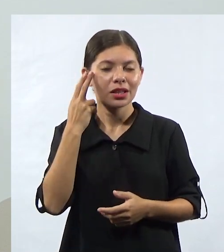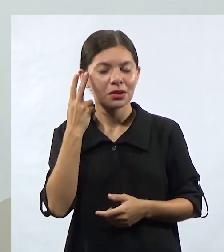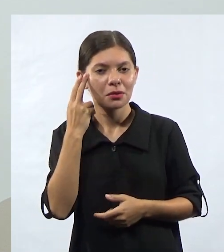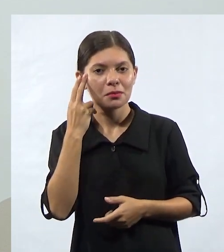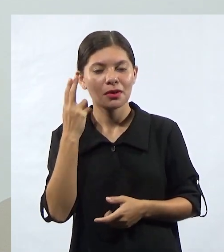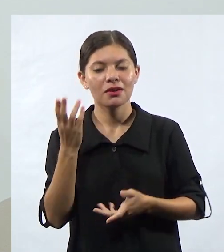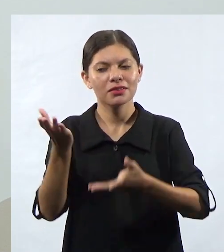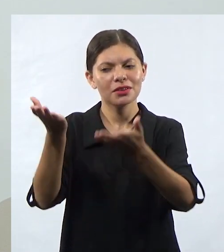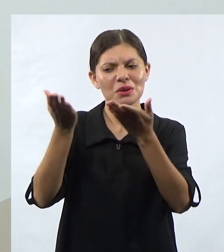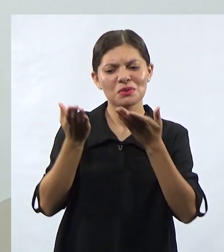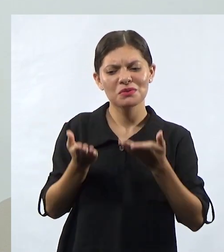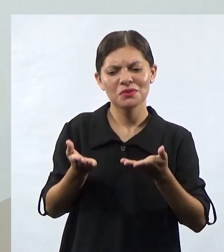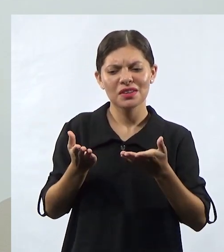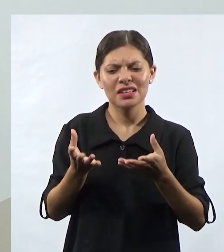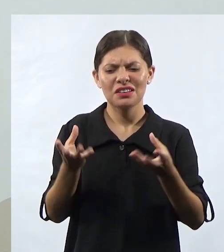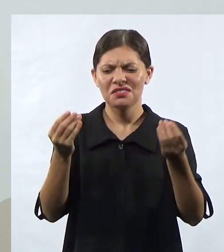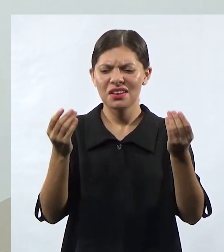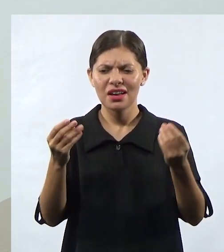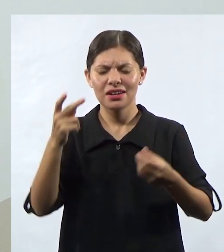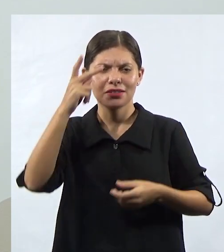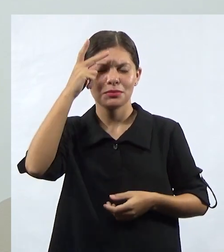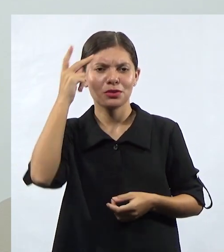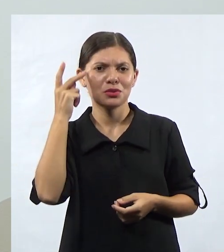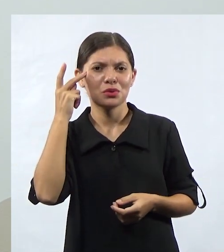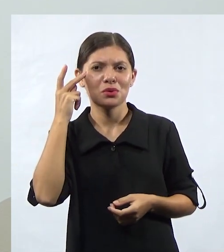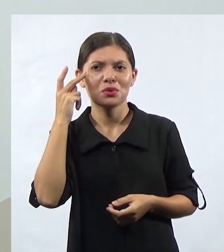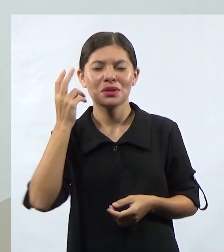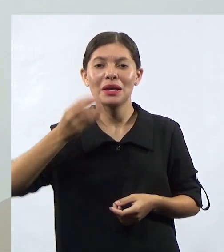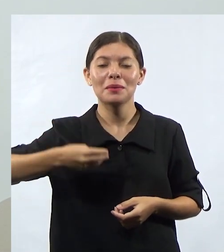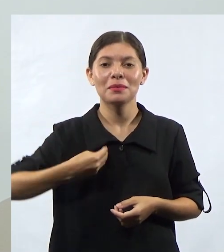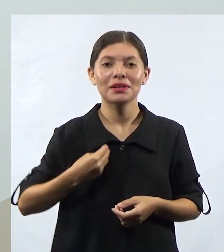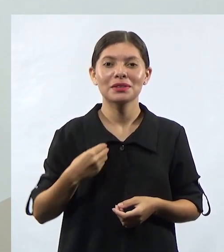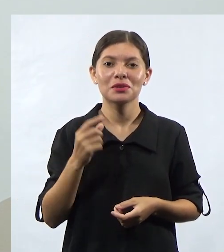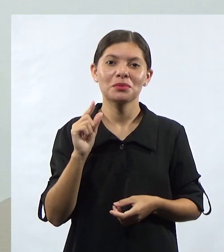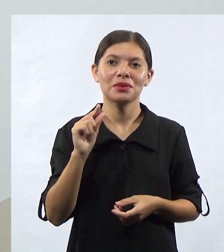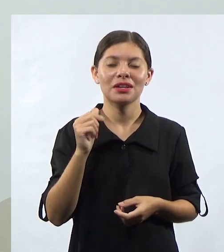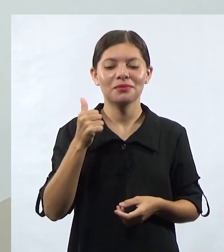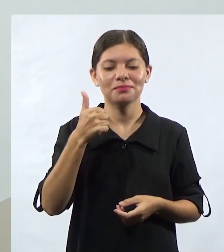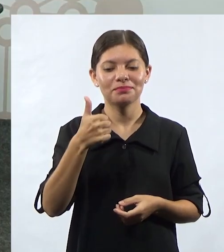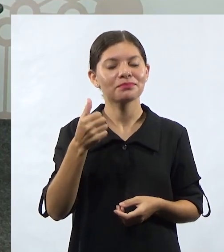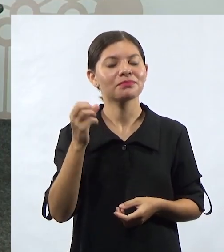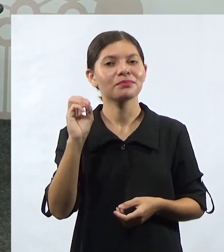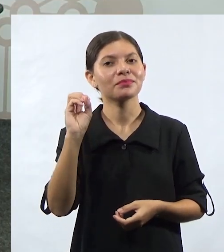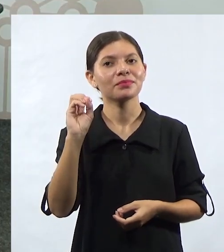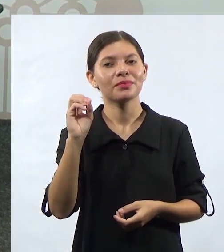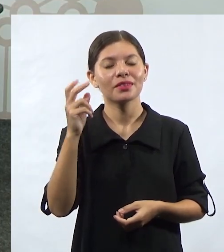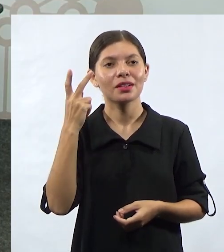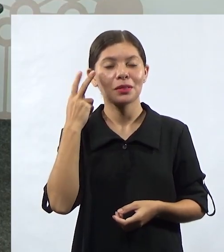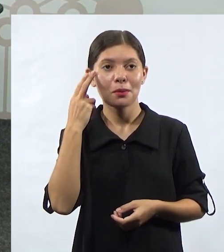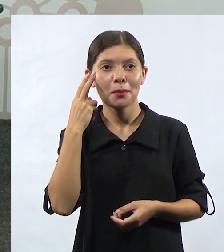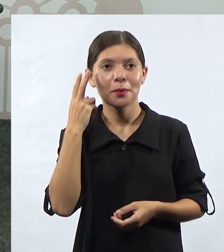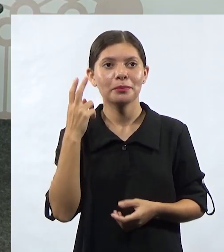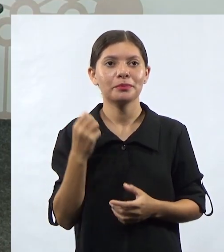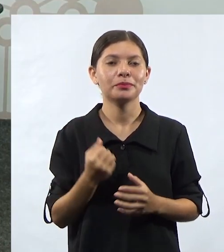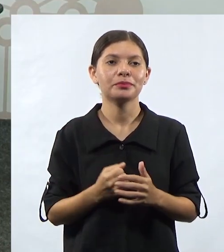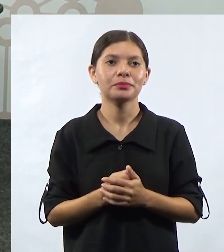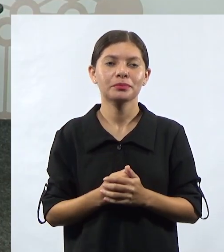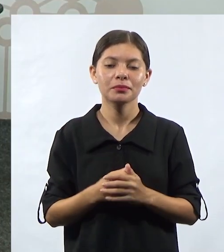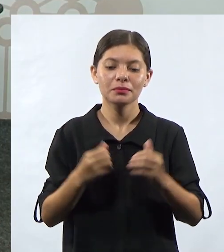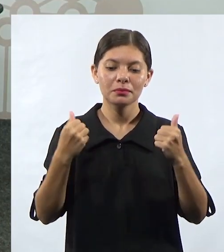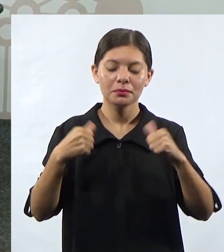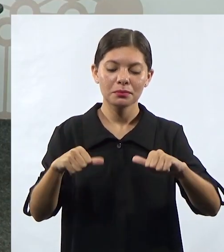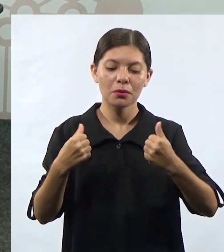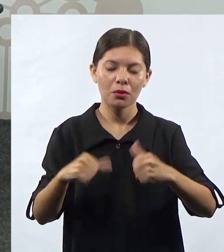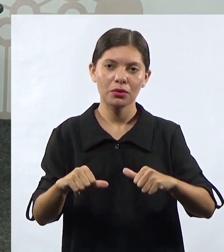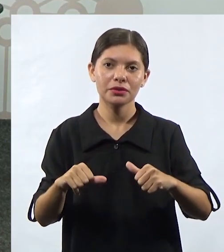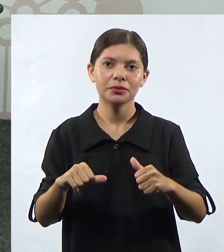convida 1000 participantes e aí aparece só 10 participantes. Então, mas isso é normal. É possível também, né, professora, fazer todo esse trabalho